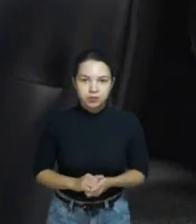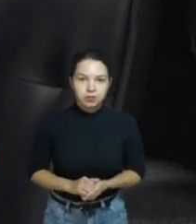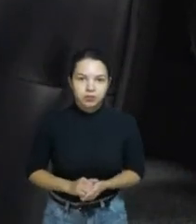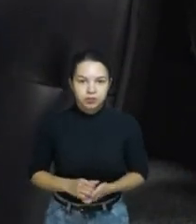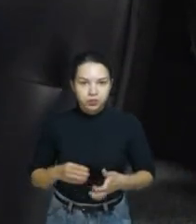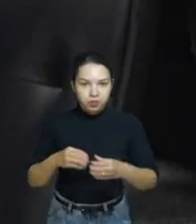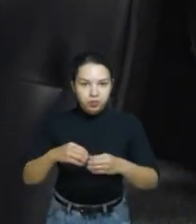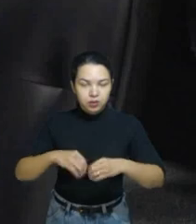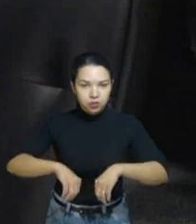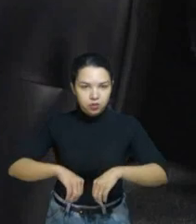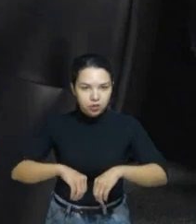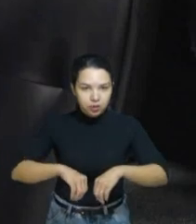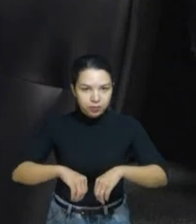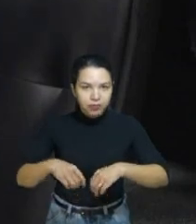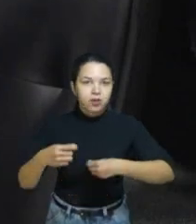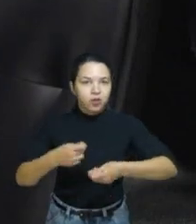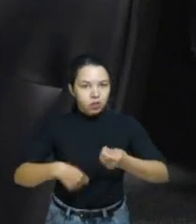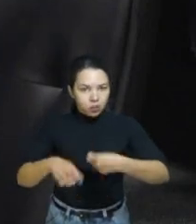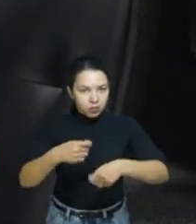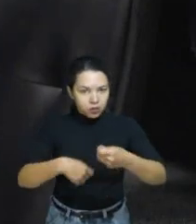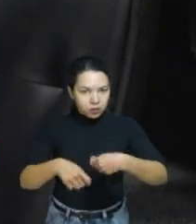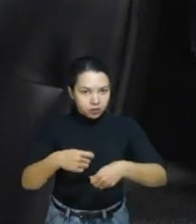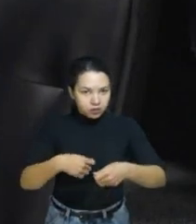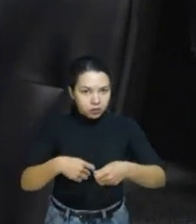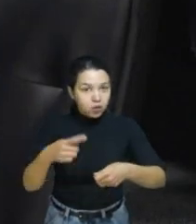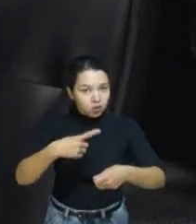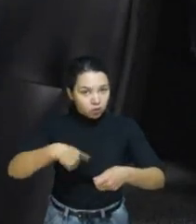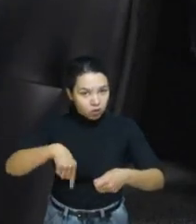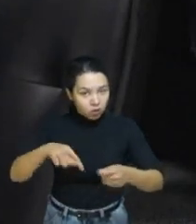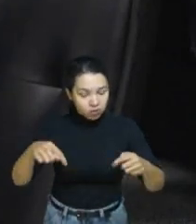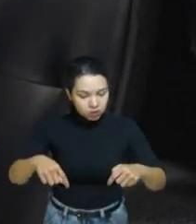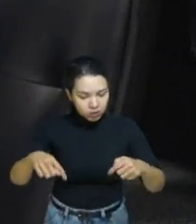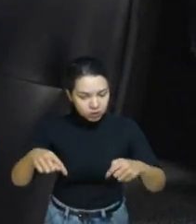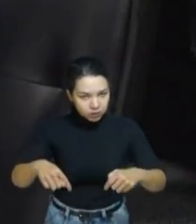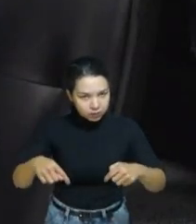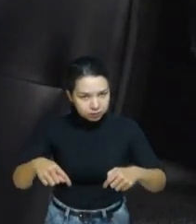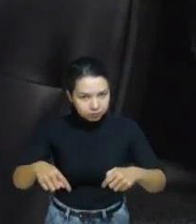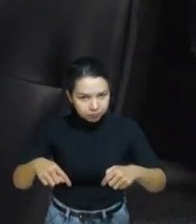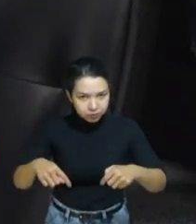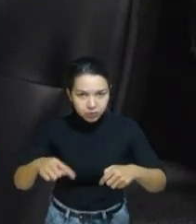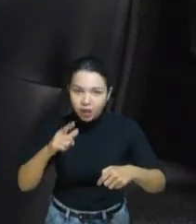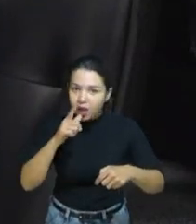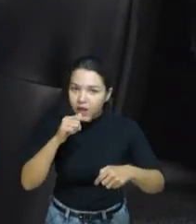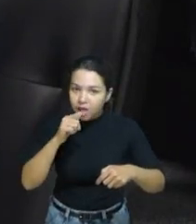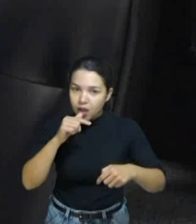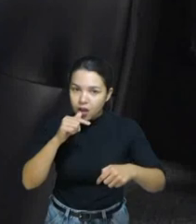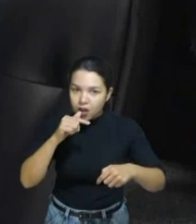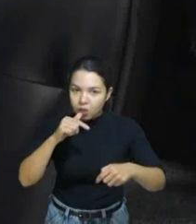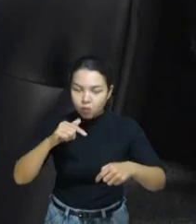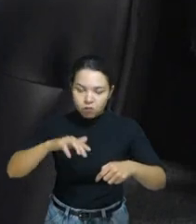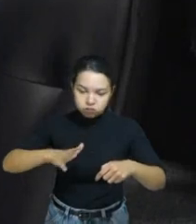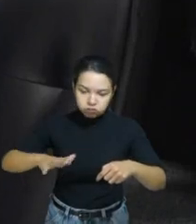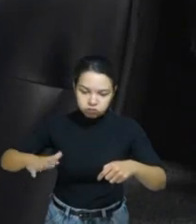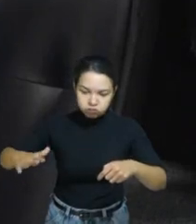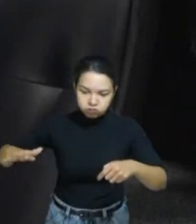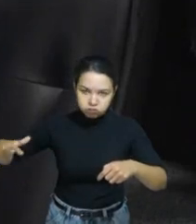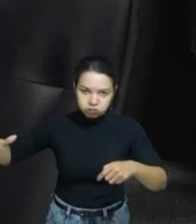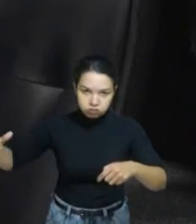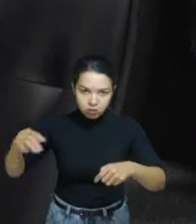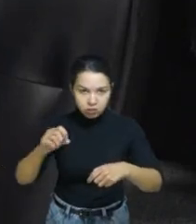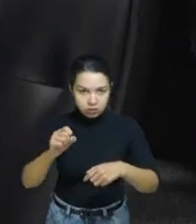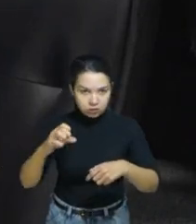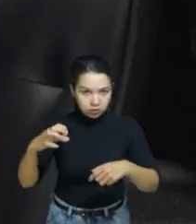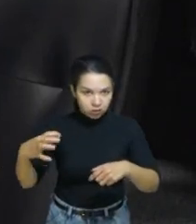a economia. A gente está aqui, as baías da Ilha Santa Catarina produzem 70% da aquicultura do